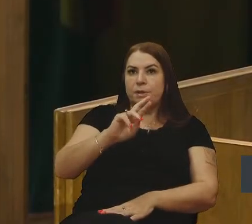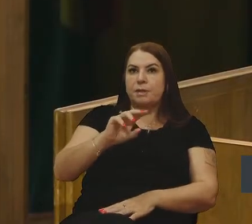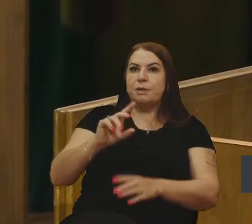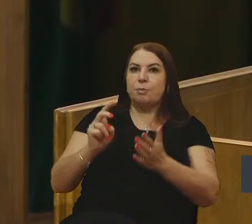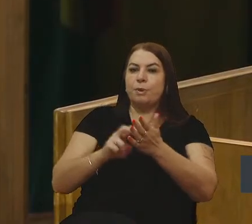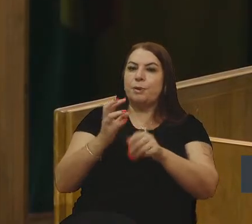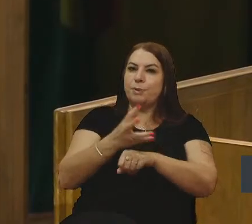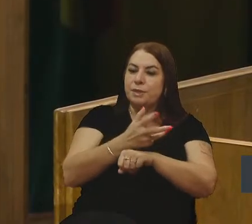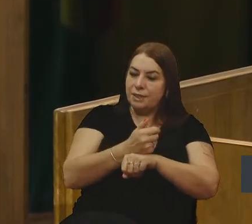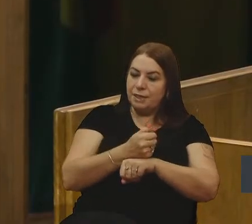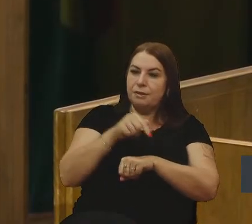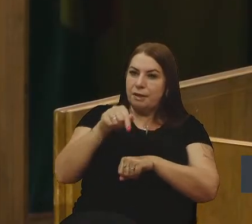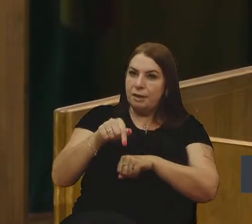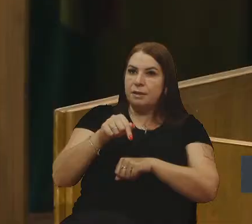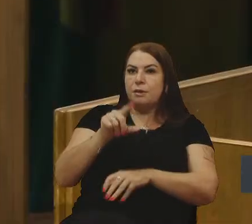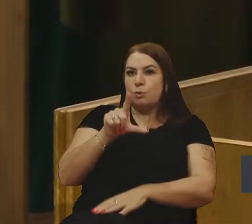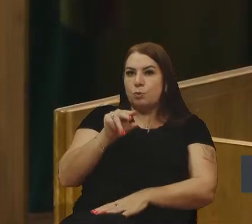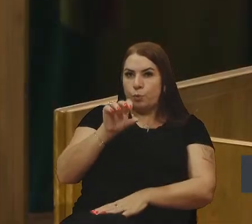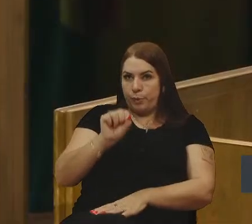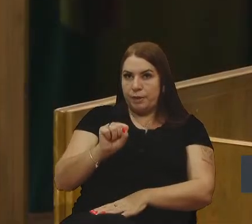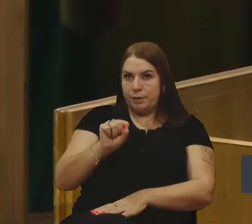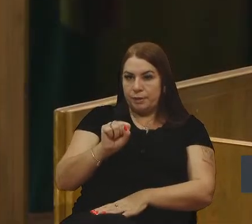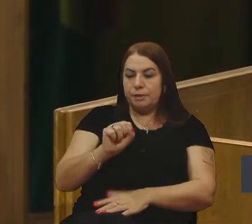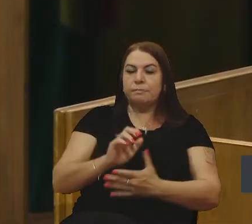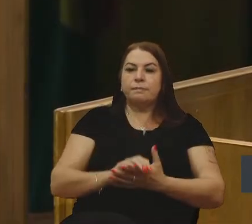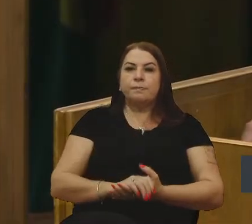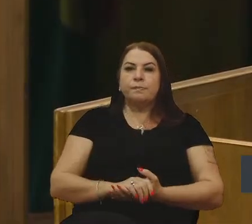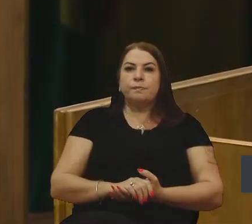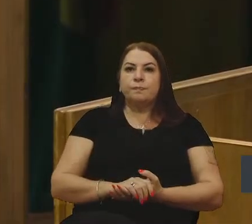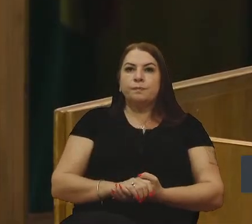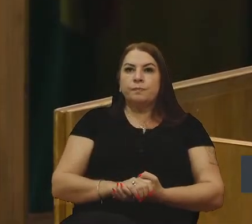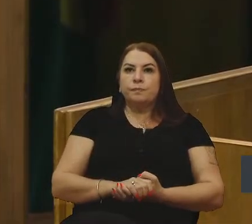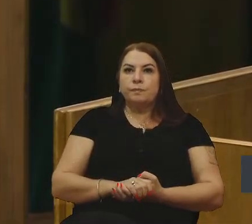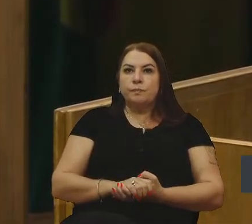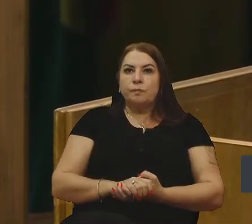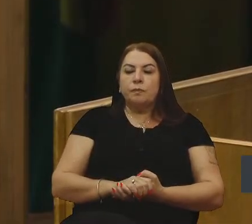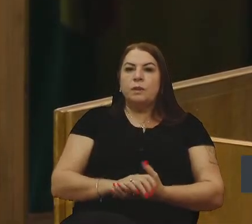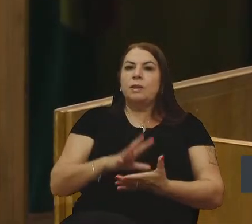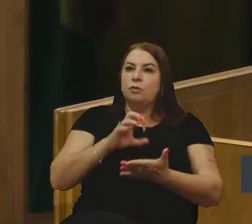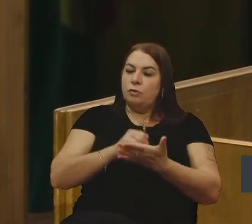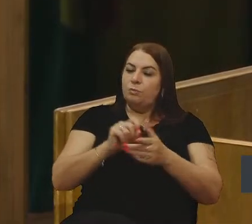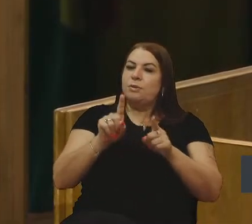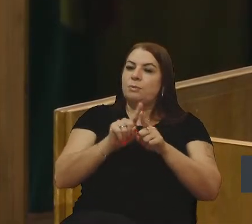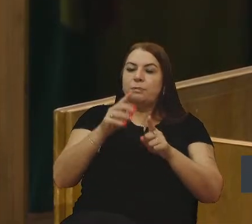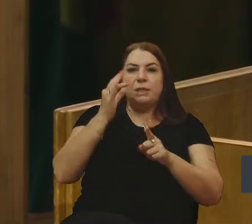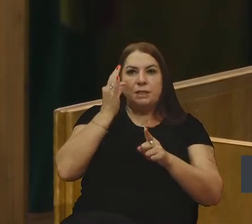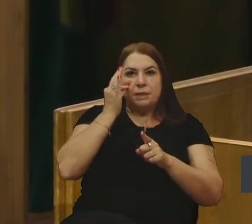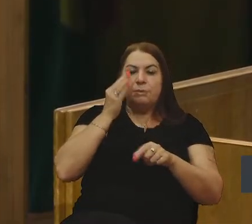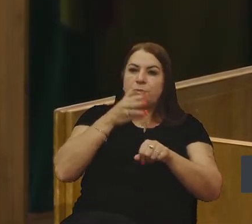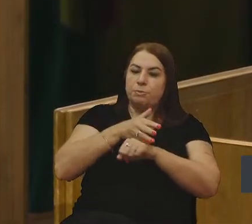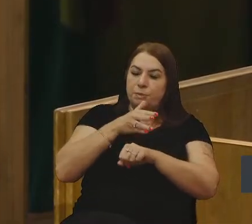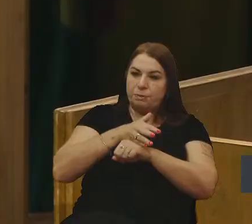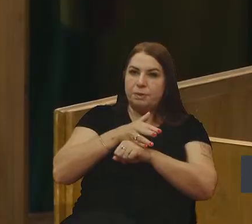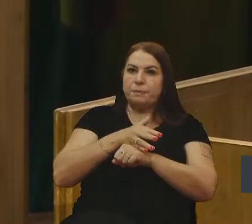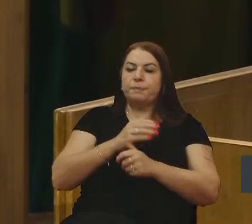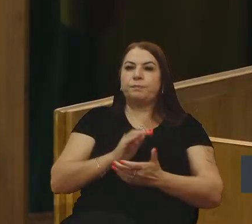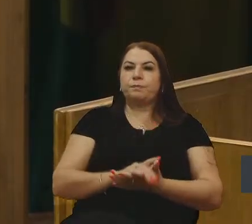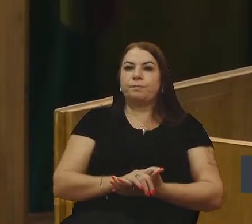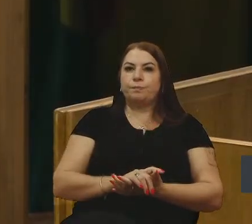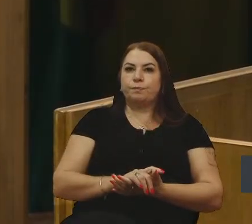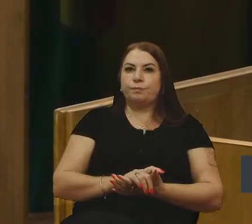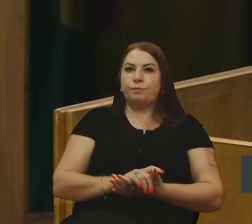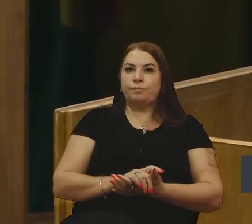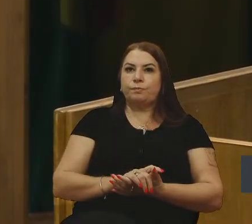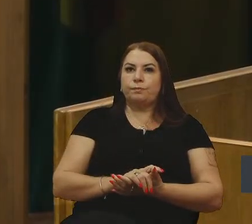Sicredi Pioneira, Luiz Folkvais. Registramos ainda a participação e a presença